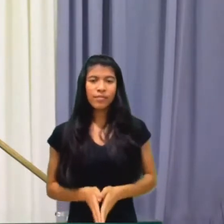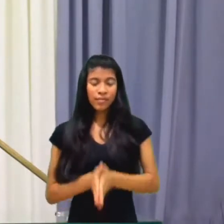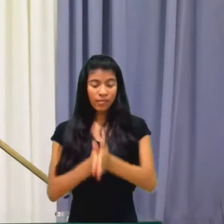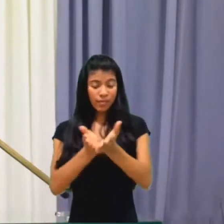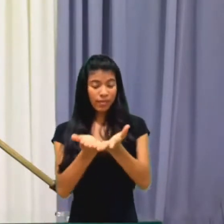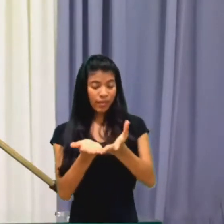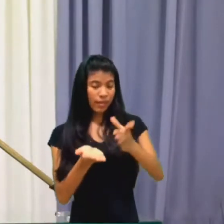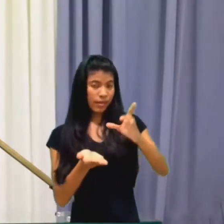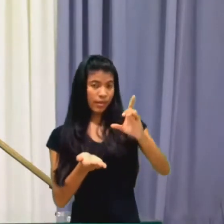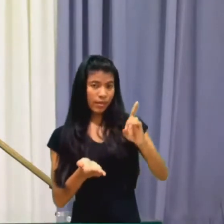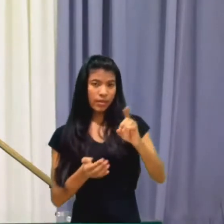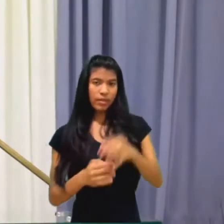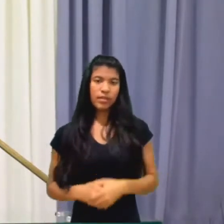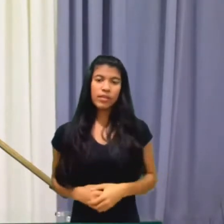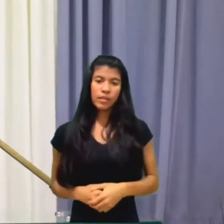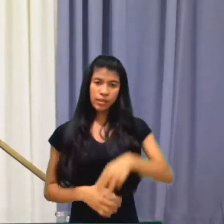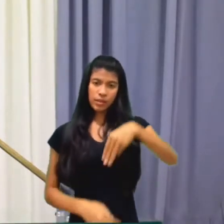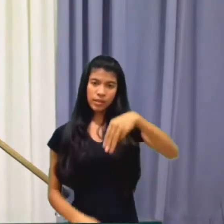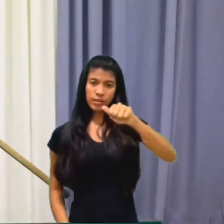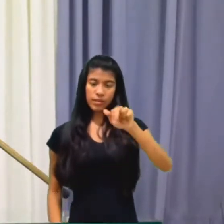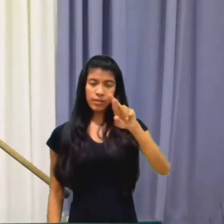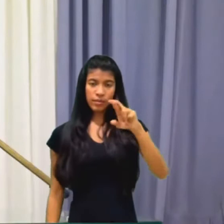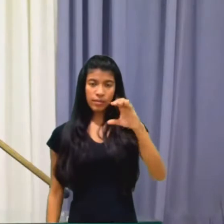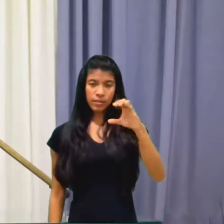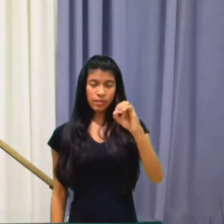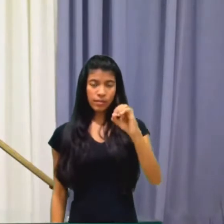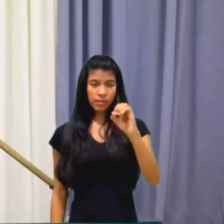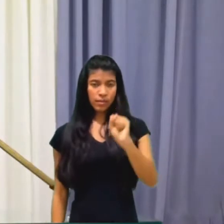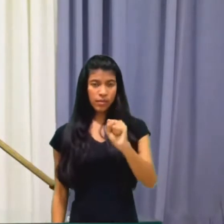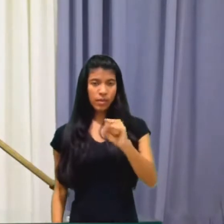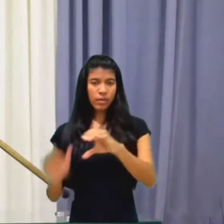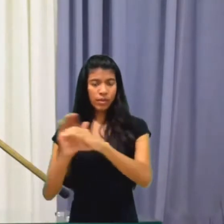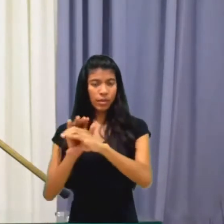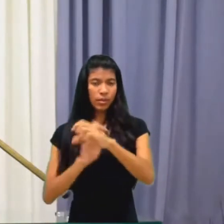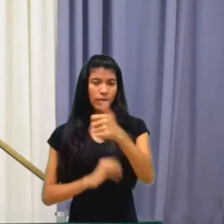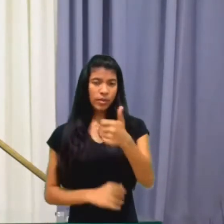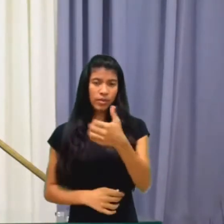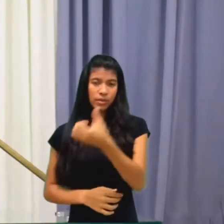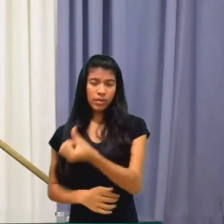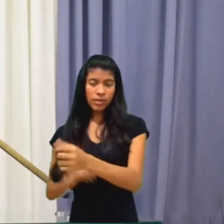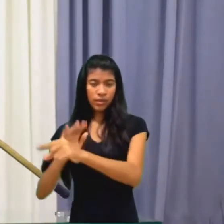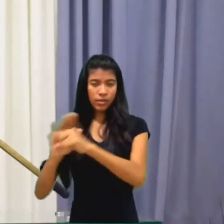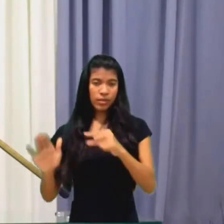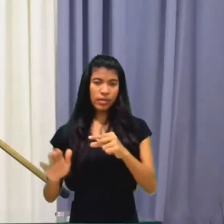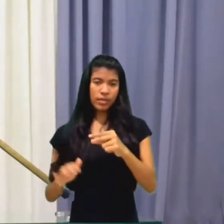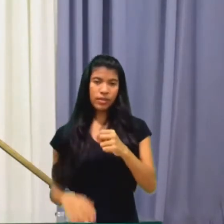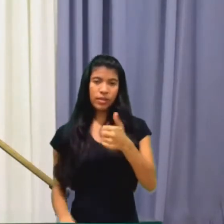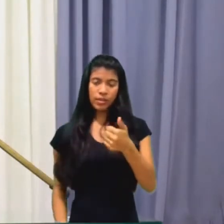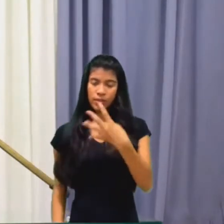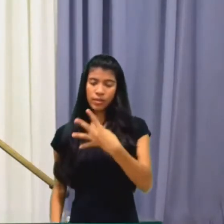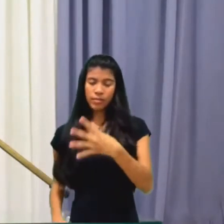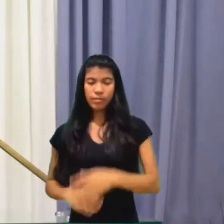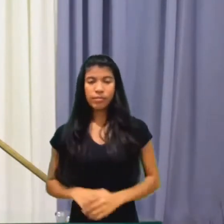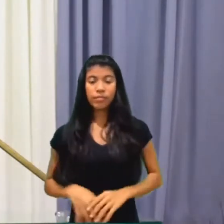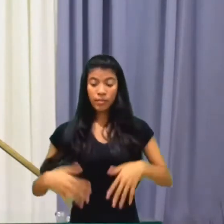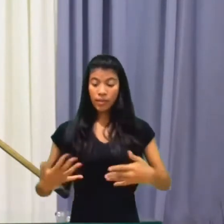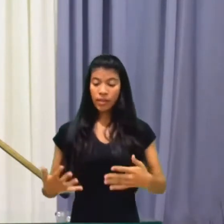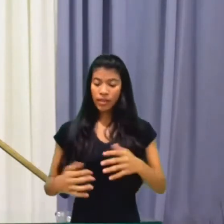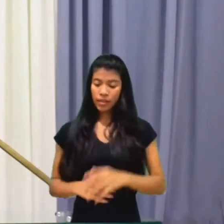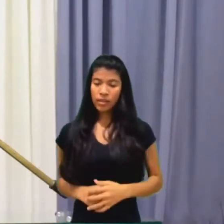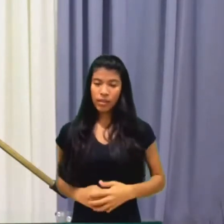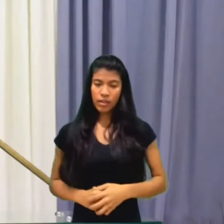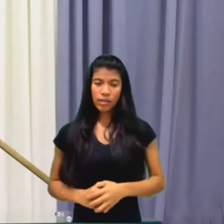16, do versículo 14 em diante, diz: por último, então apareceu aos 11, estando